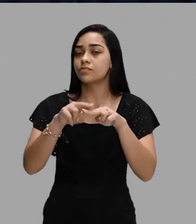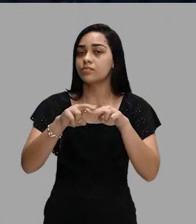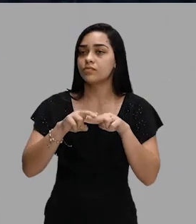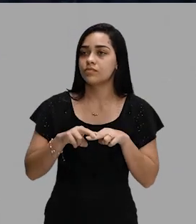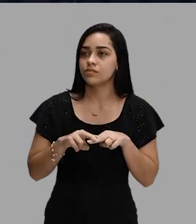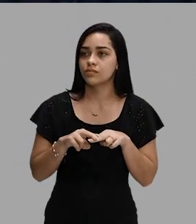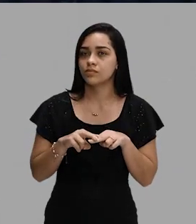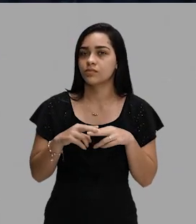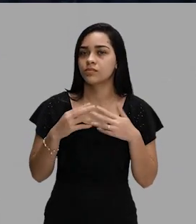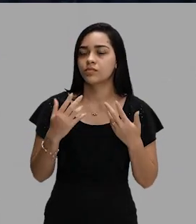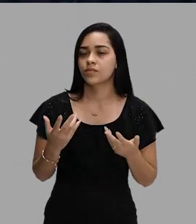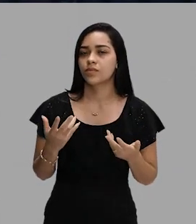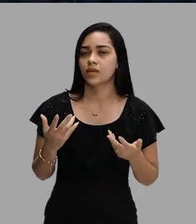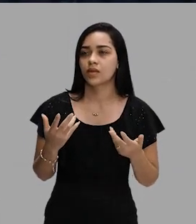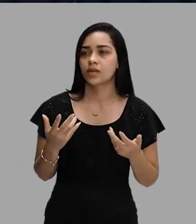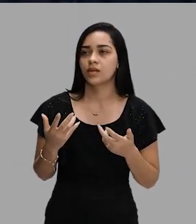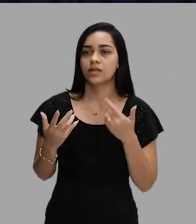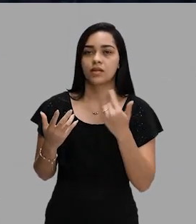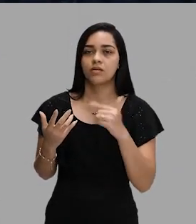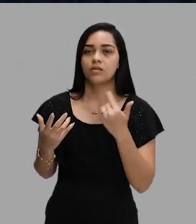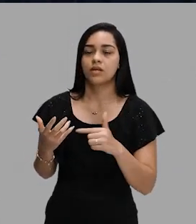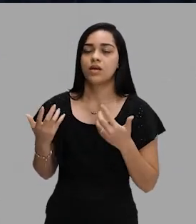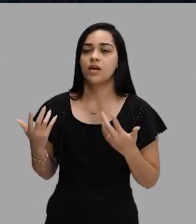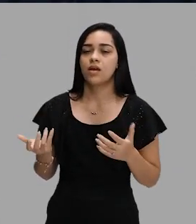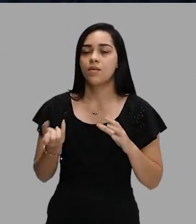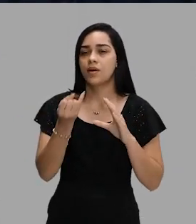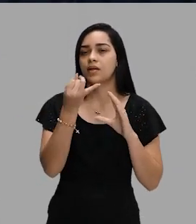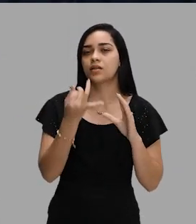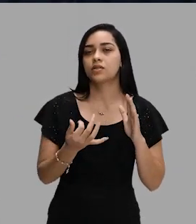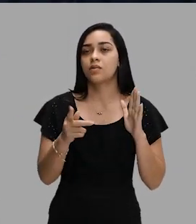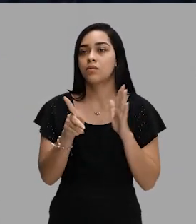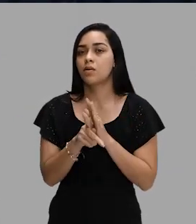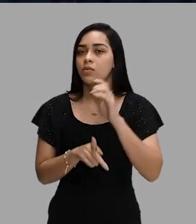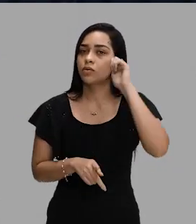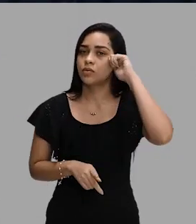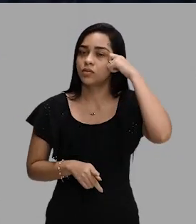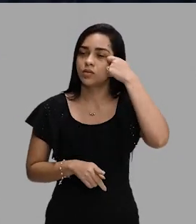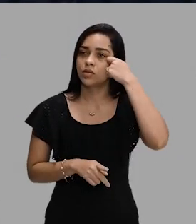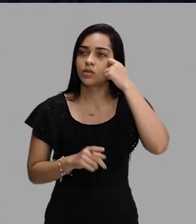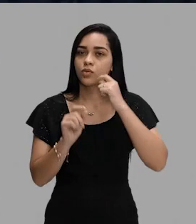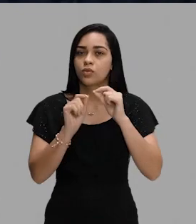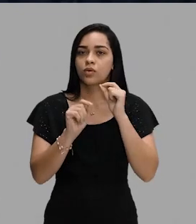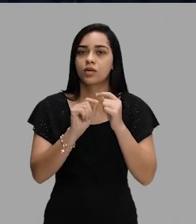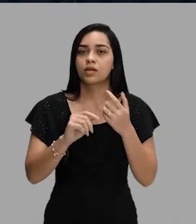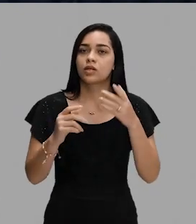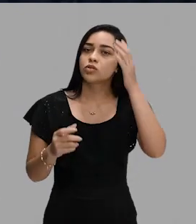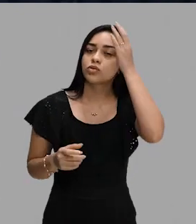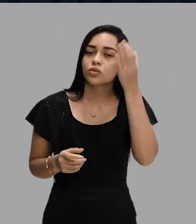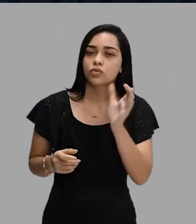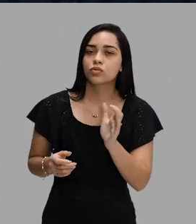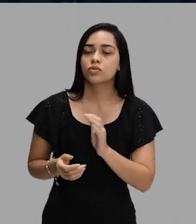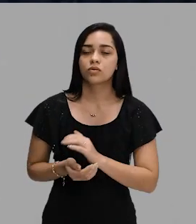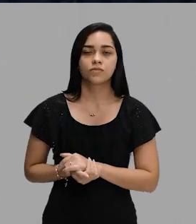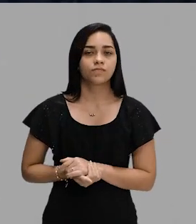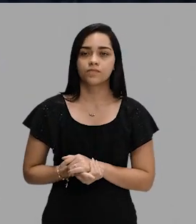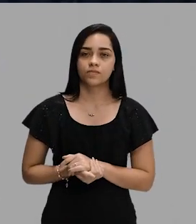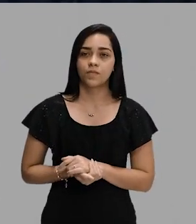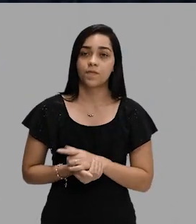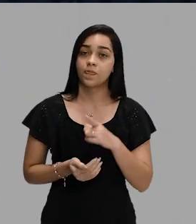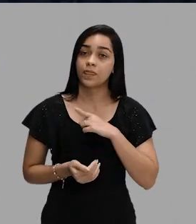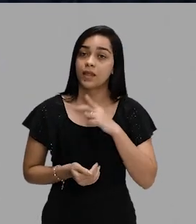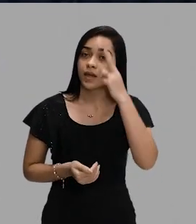Portanto, não temos aqui uma característica do negro como parte dessa cultura, como parte